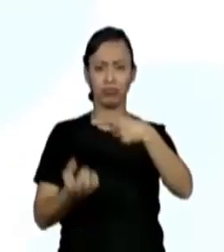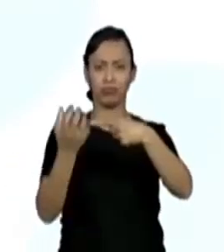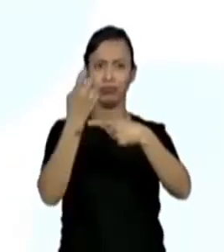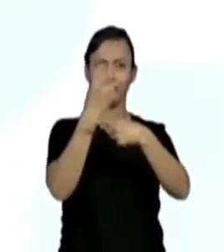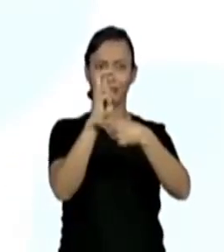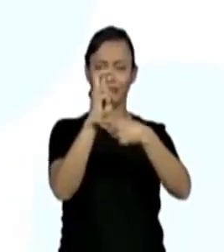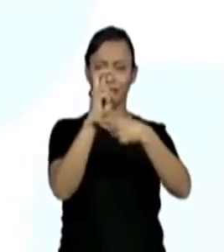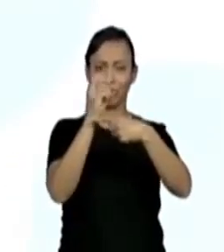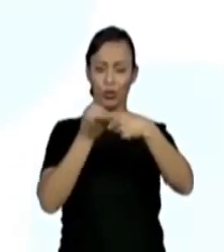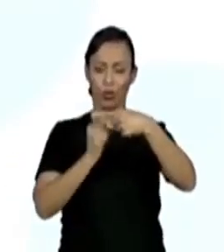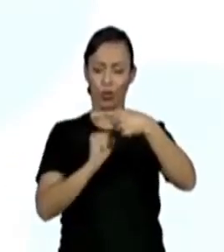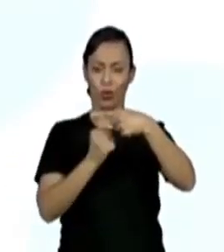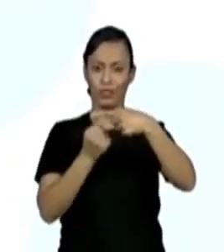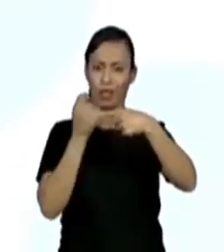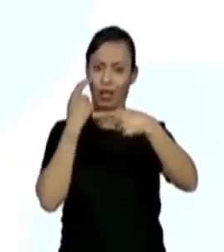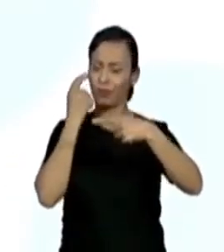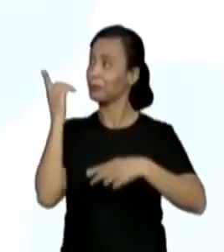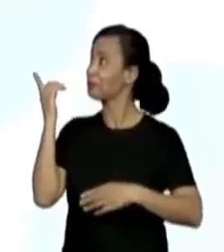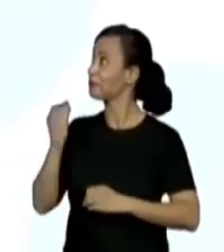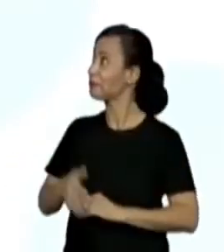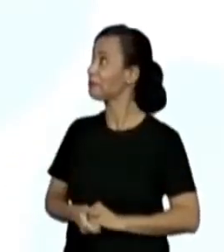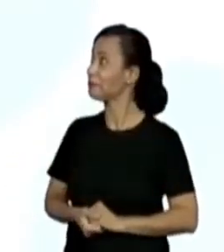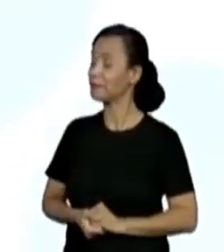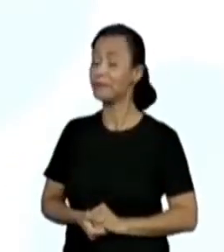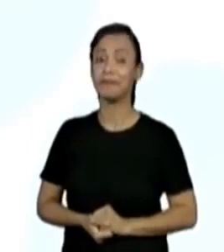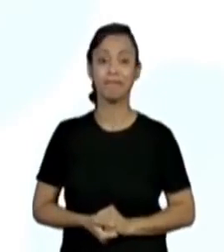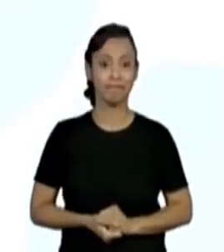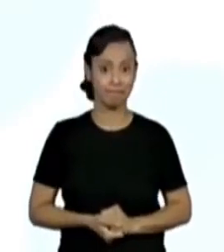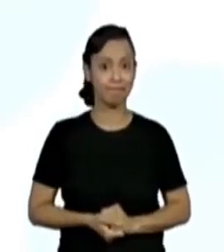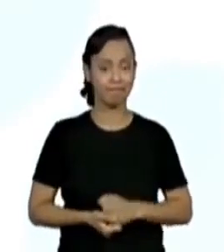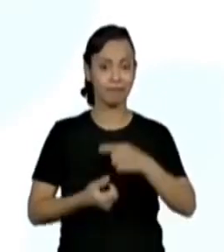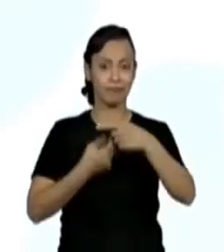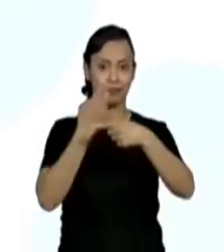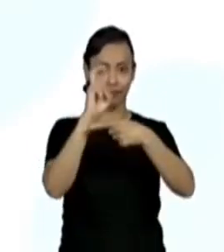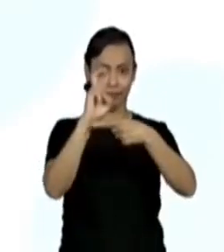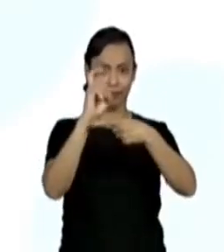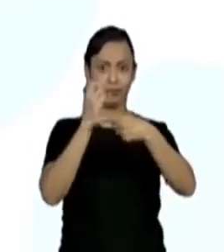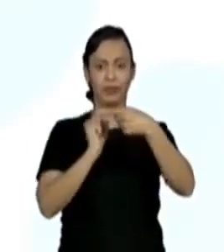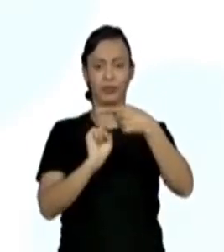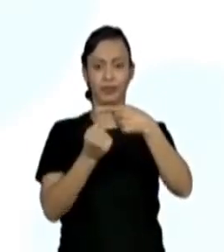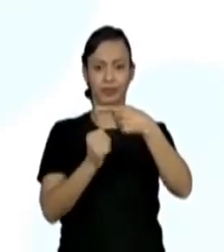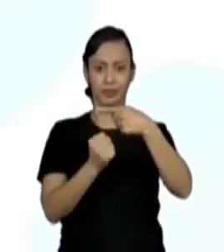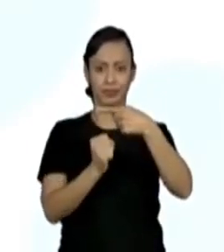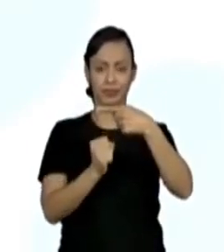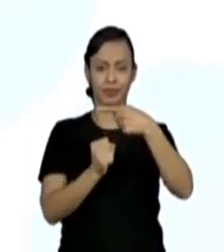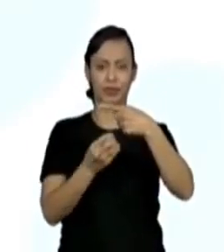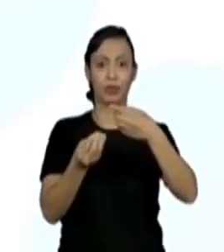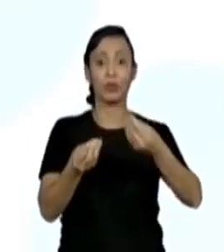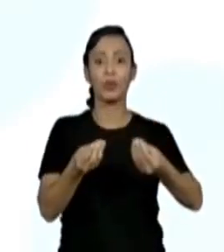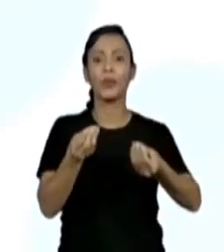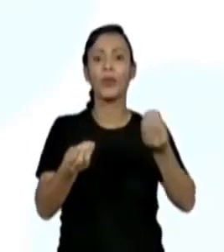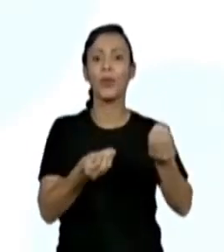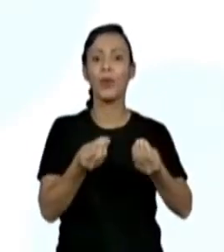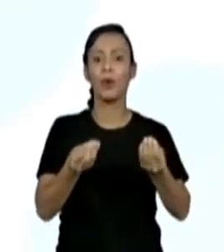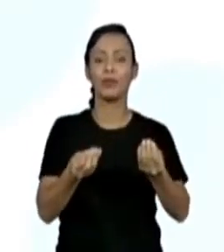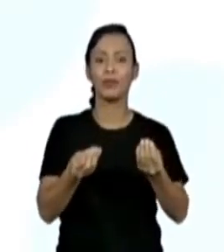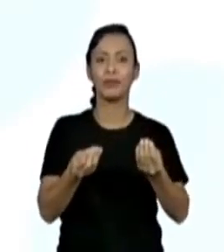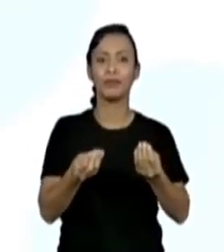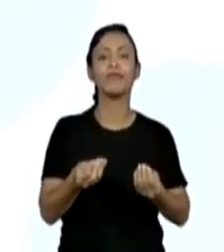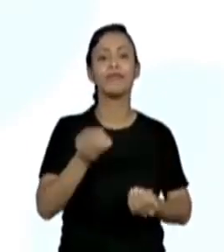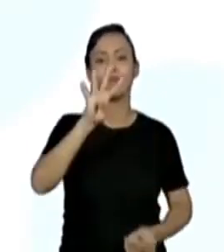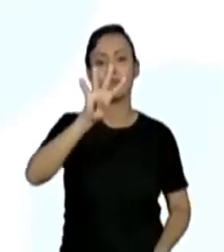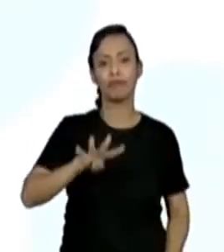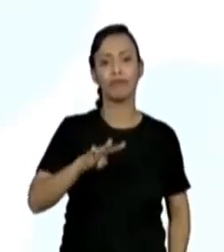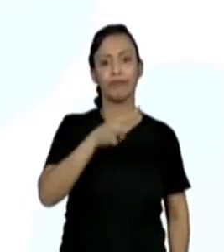com essa maneira de representar também 58 Vamos fazer